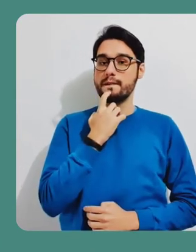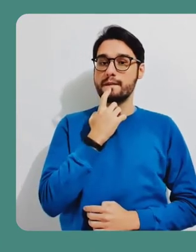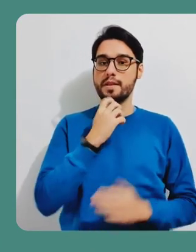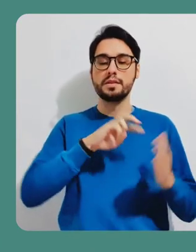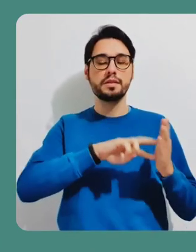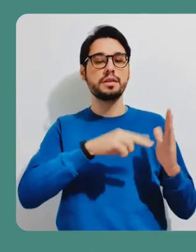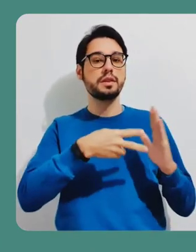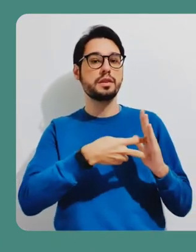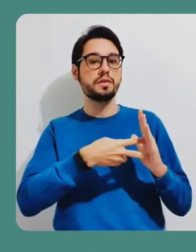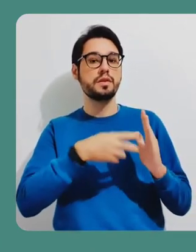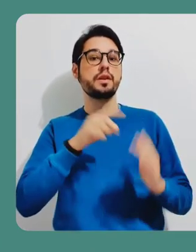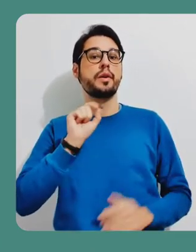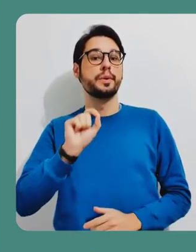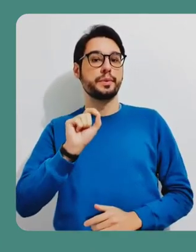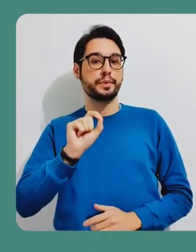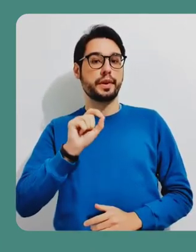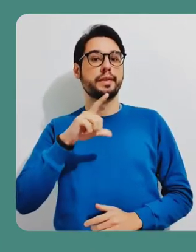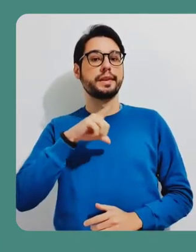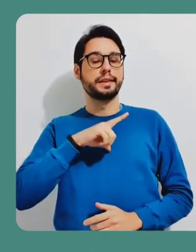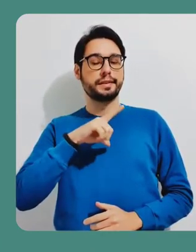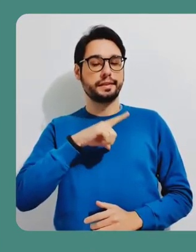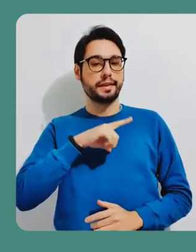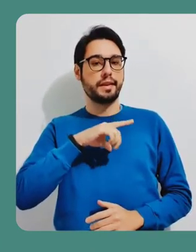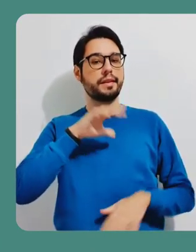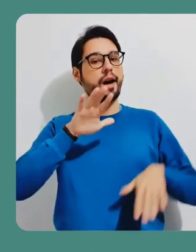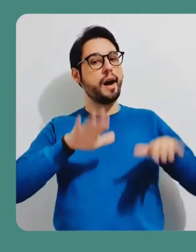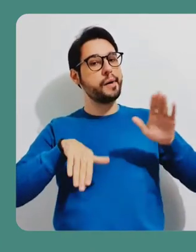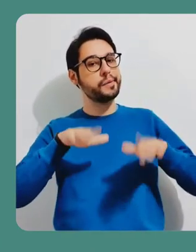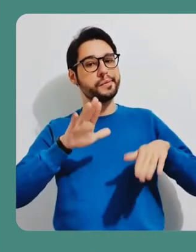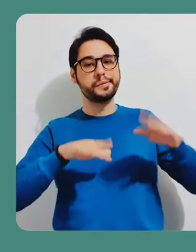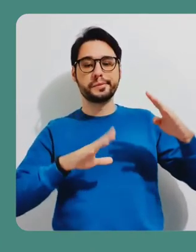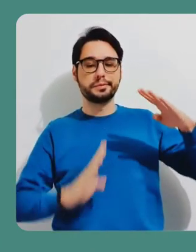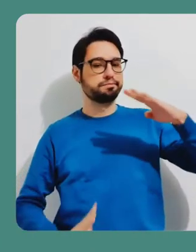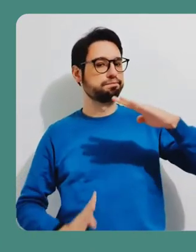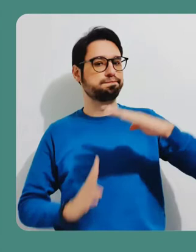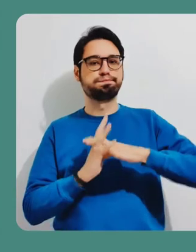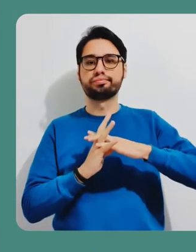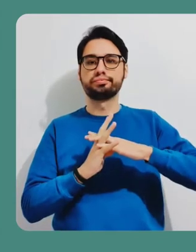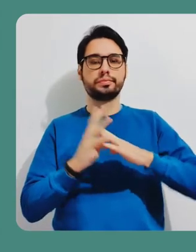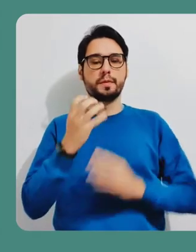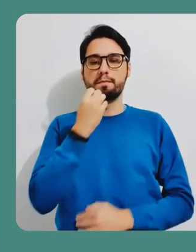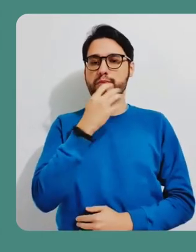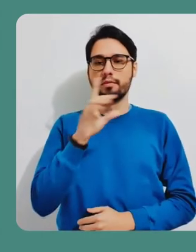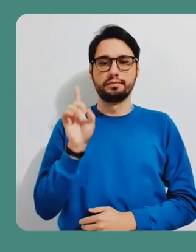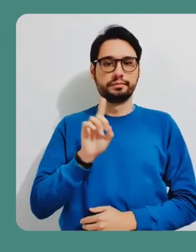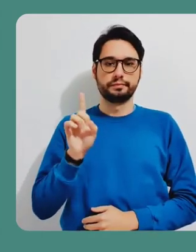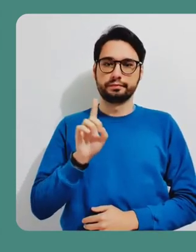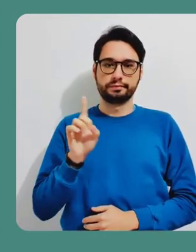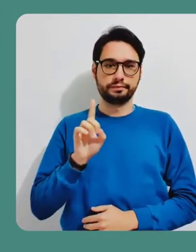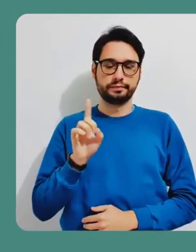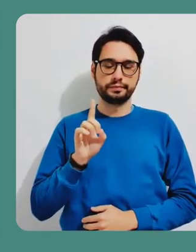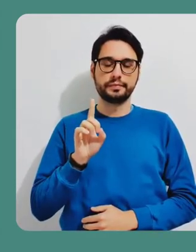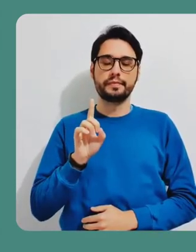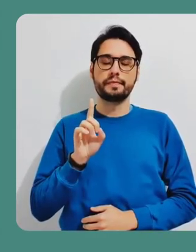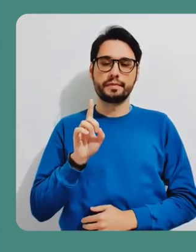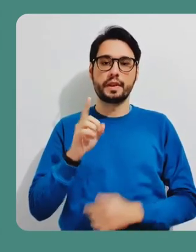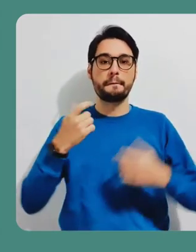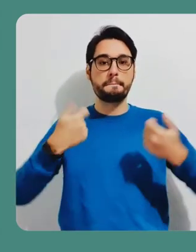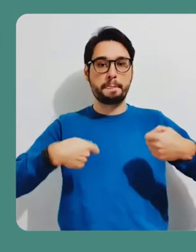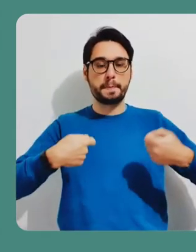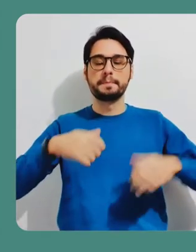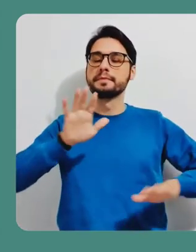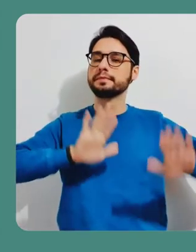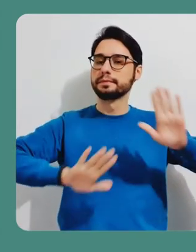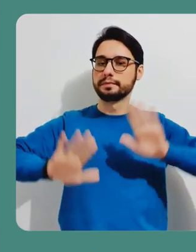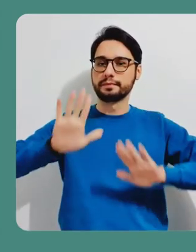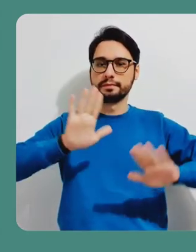faixa alcançou o nível vermelho isso significa que existem nos nosso áudio alguns